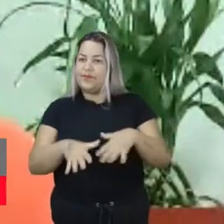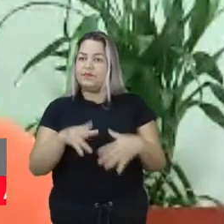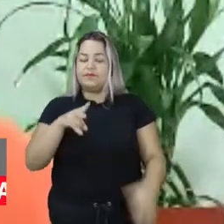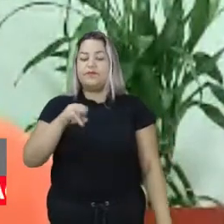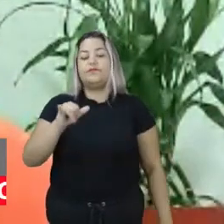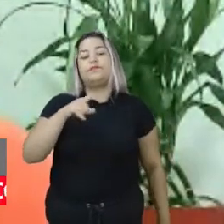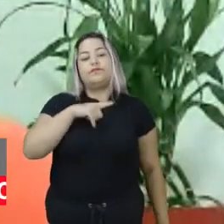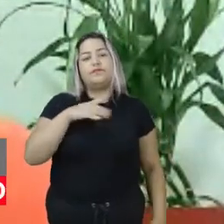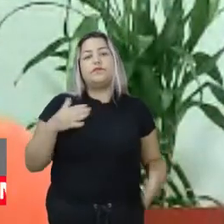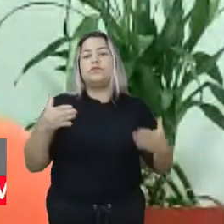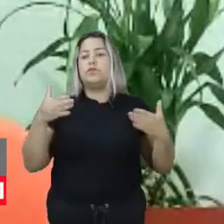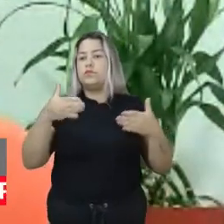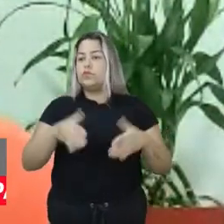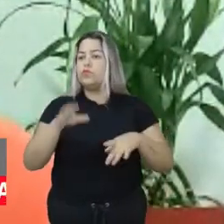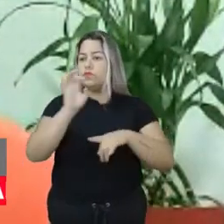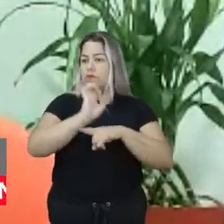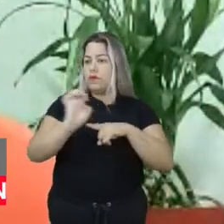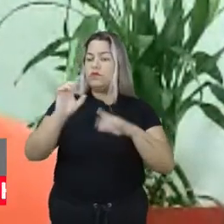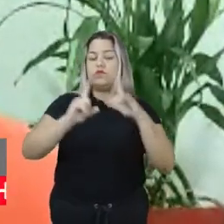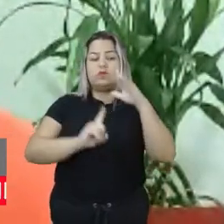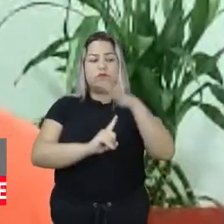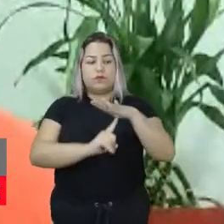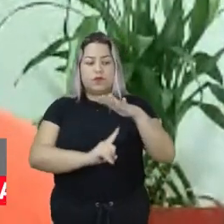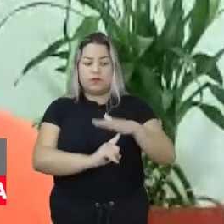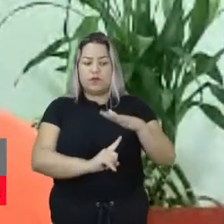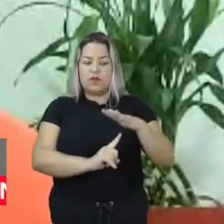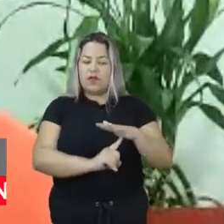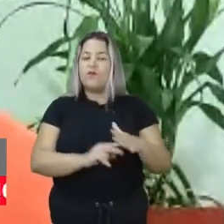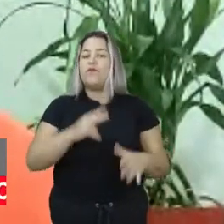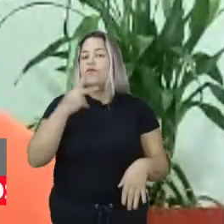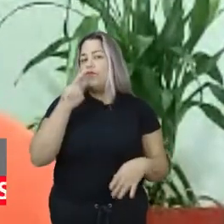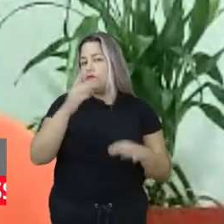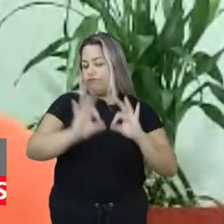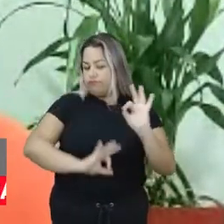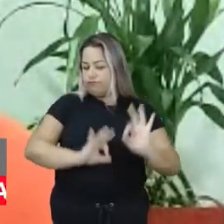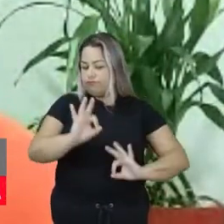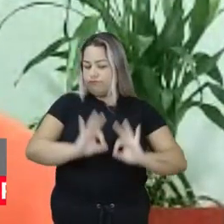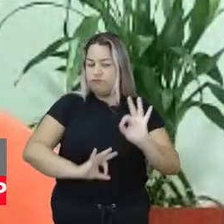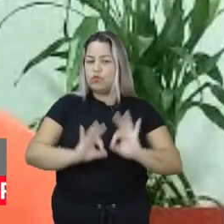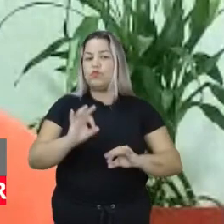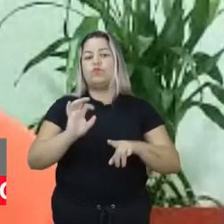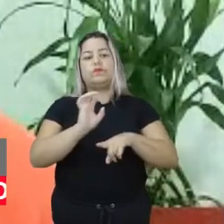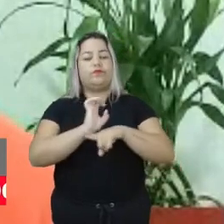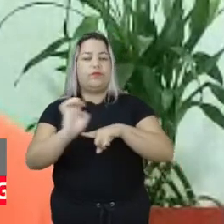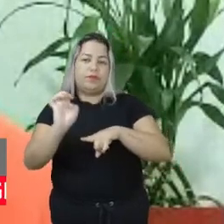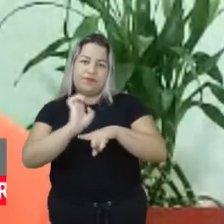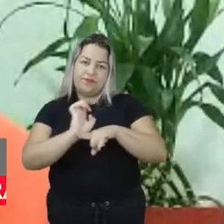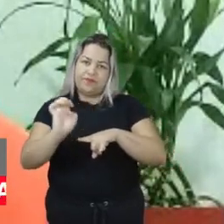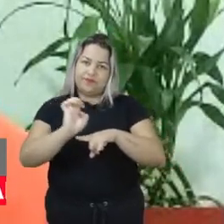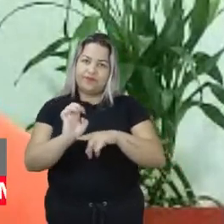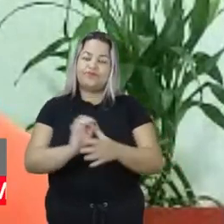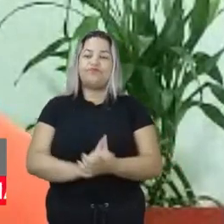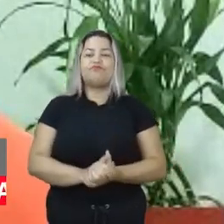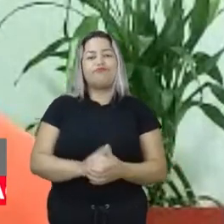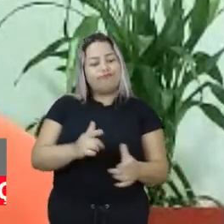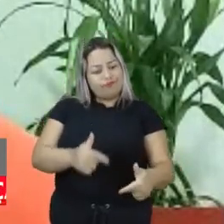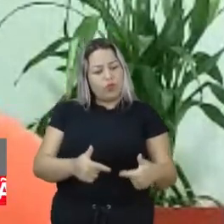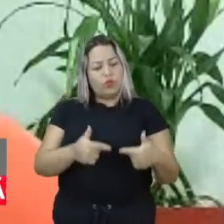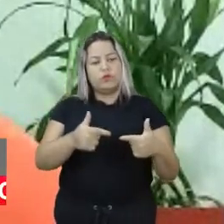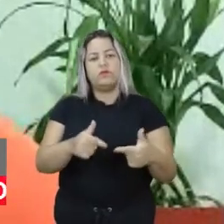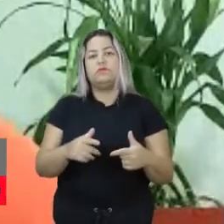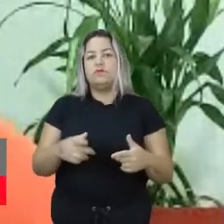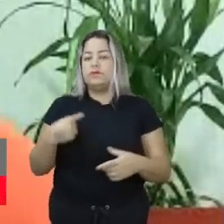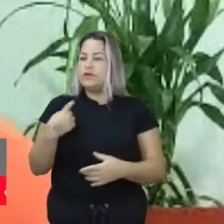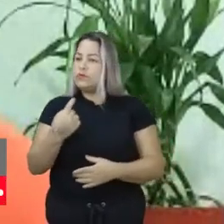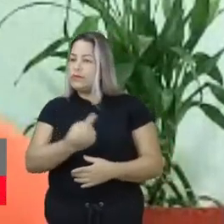uma participação massiva do Estado do Paraná, como eu te falei, a gente está bem organizadinho no Estado, eu estou lutando para a gente chegar